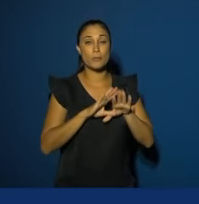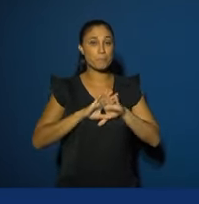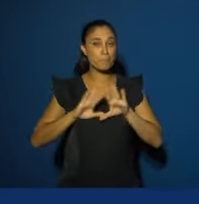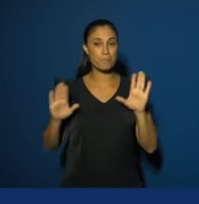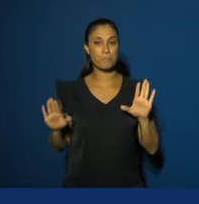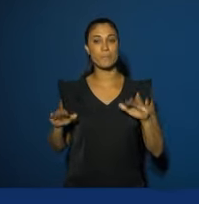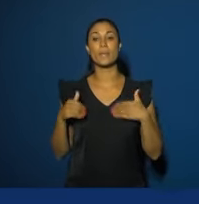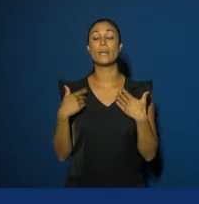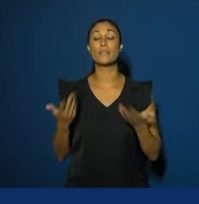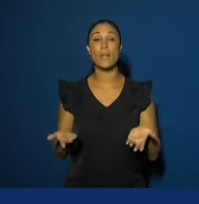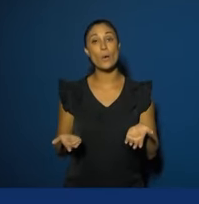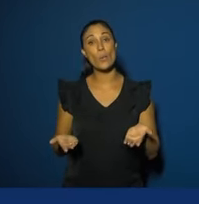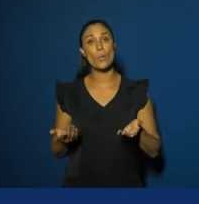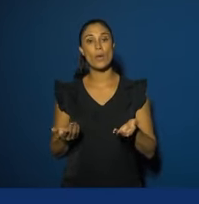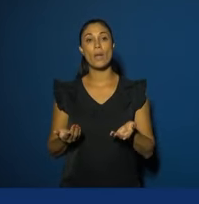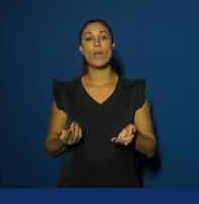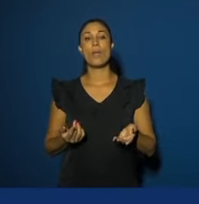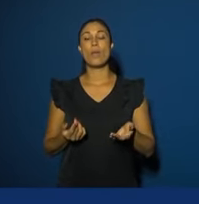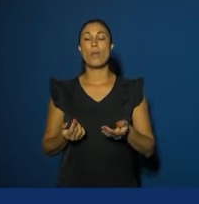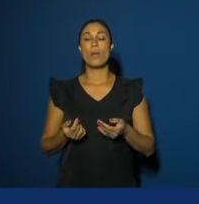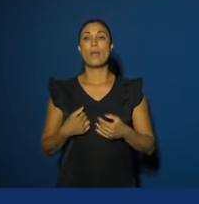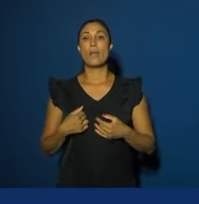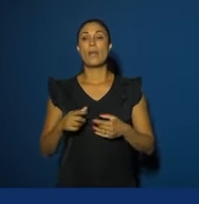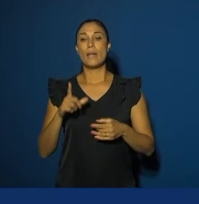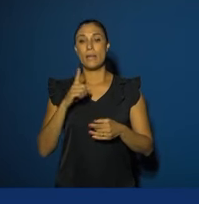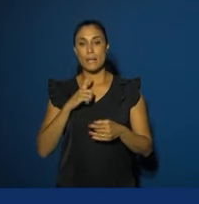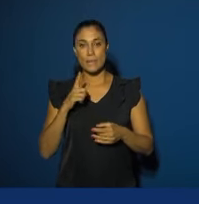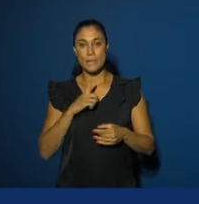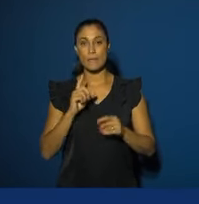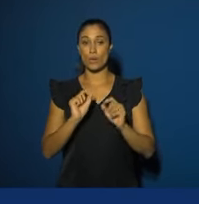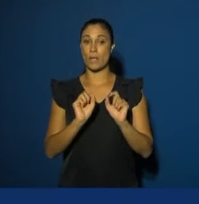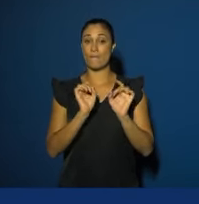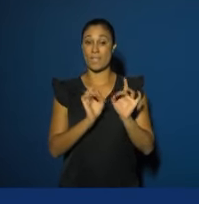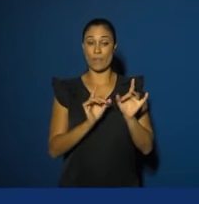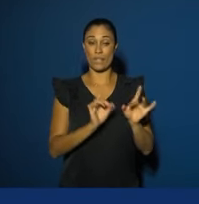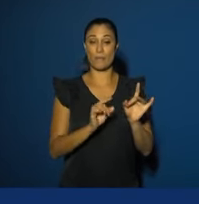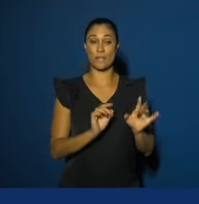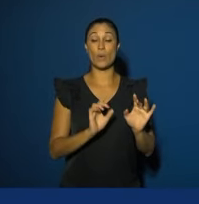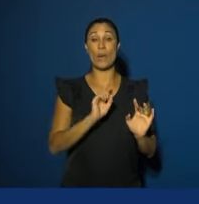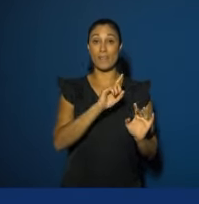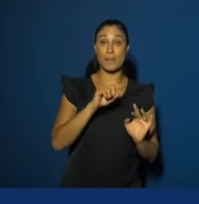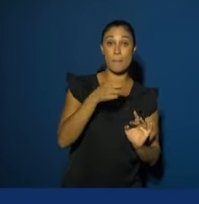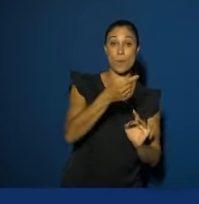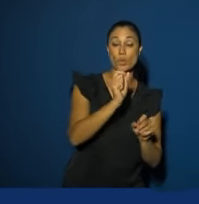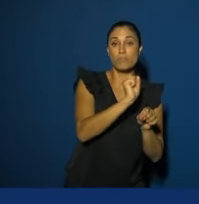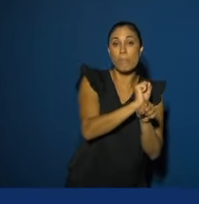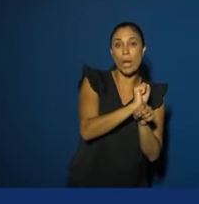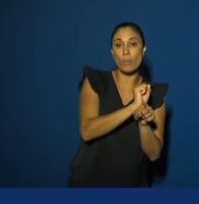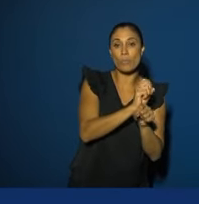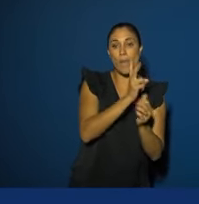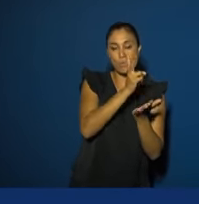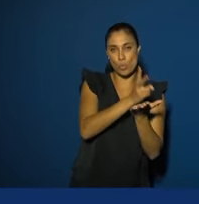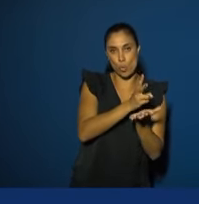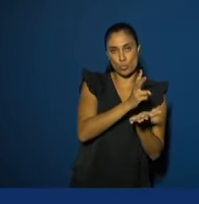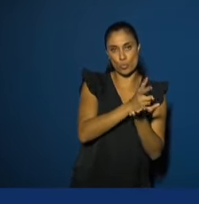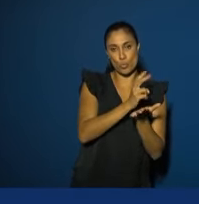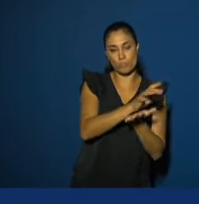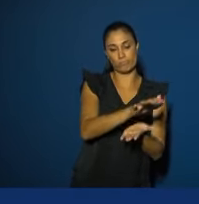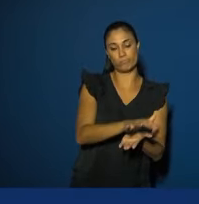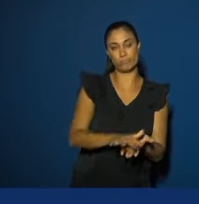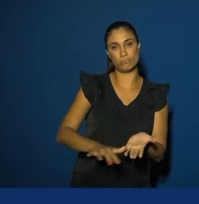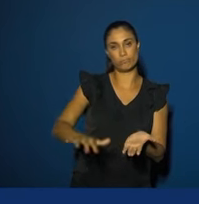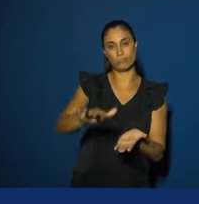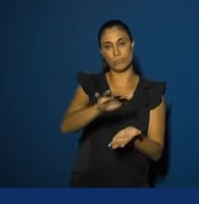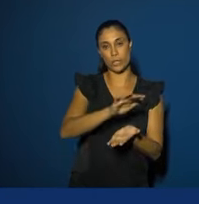e foi foi foi vendeu muito teve uma ressaca E aí conseguiu continuou que foi geral